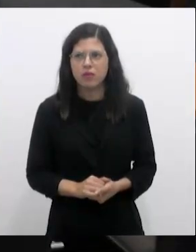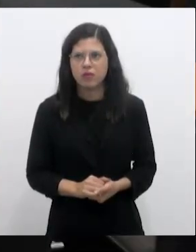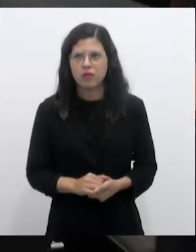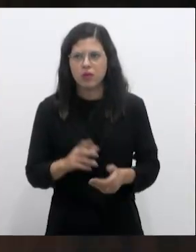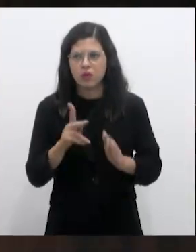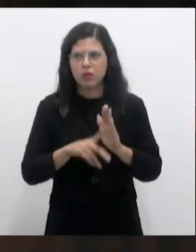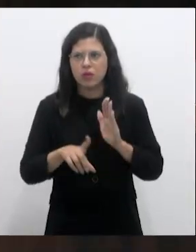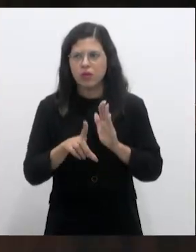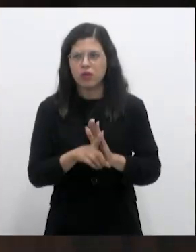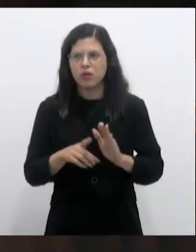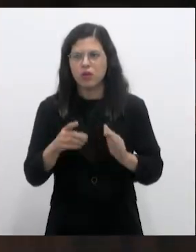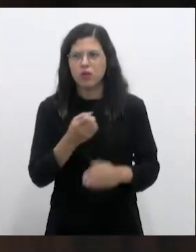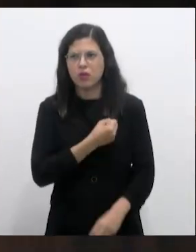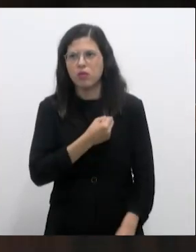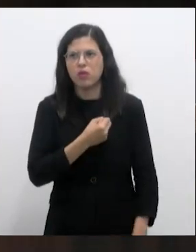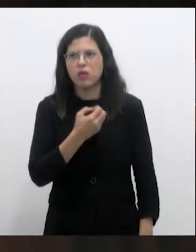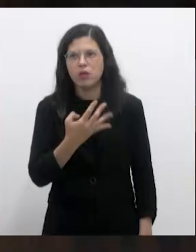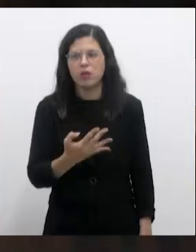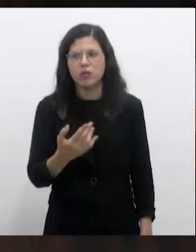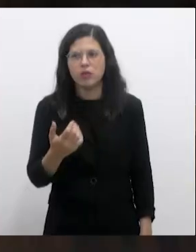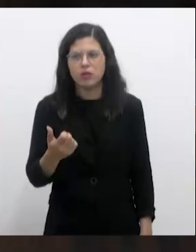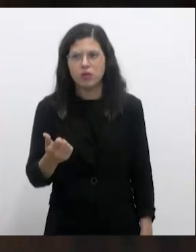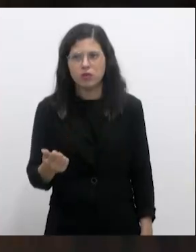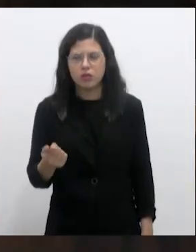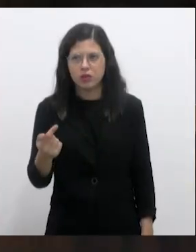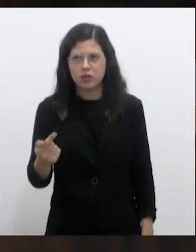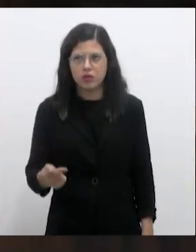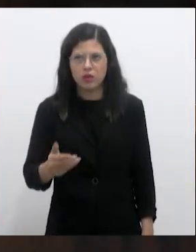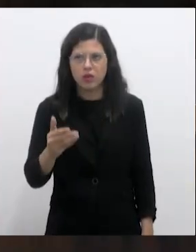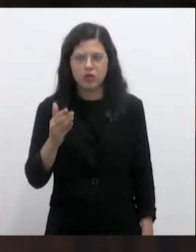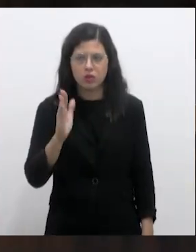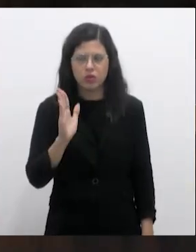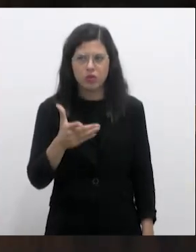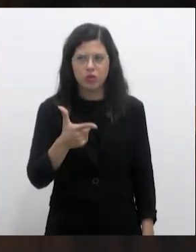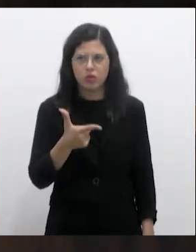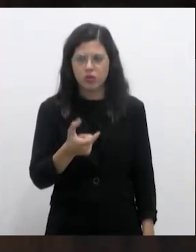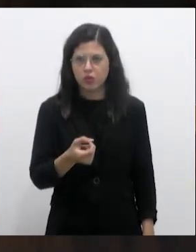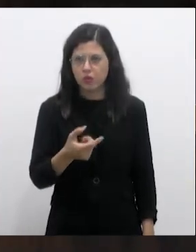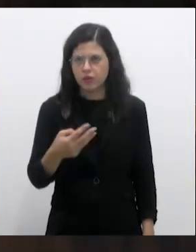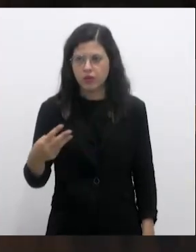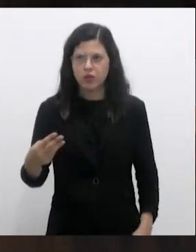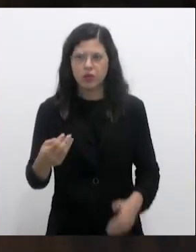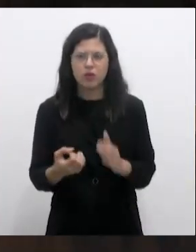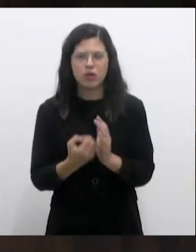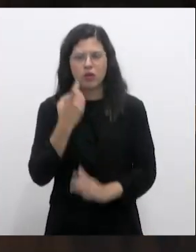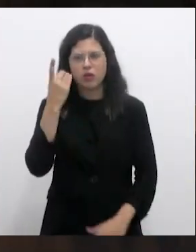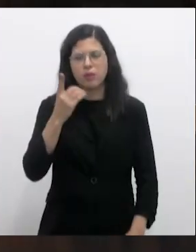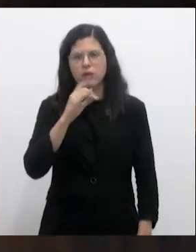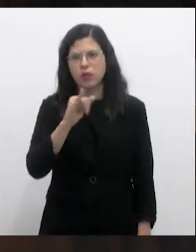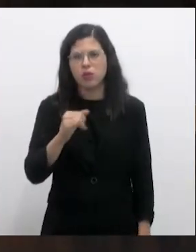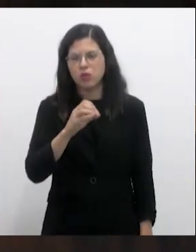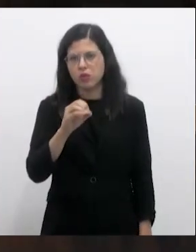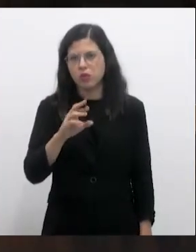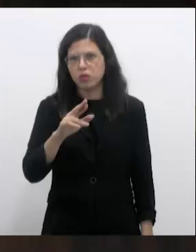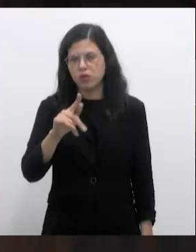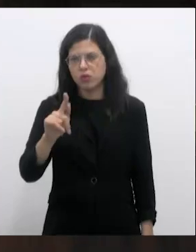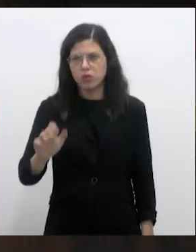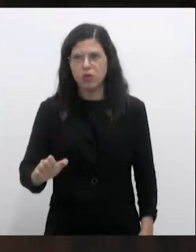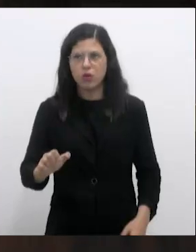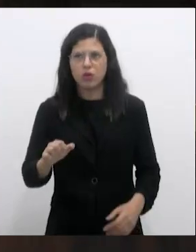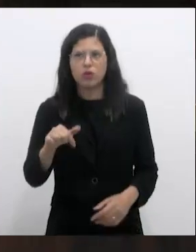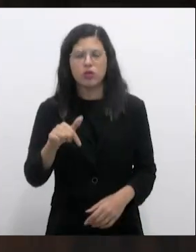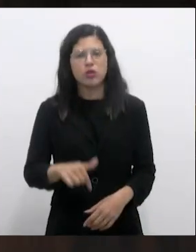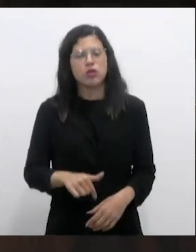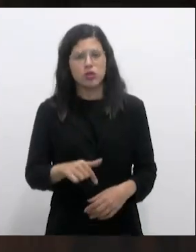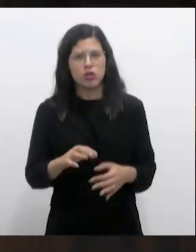Projeto de lei número 417/2023, de autoria do deputado Jorge Felipe Neto, que autoriza a colocação de